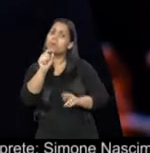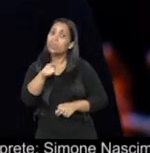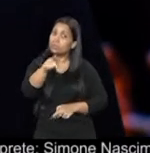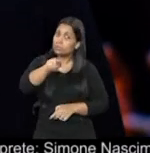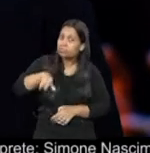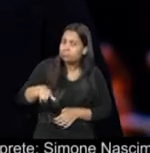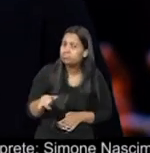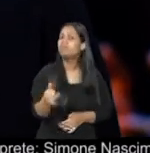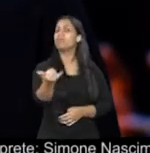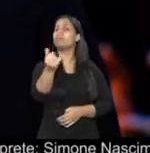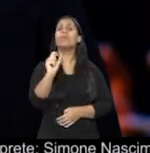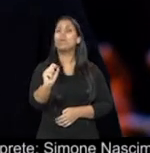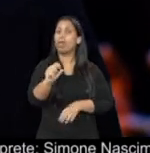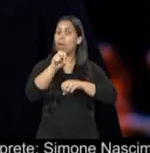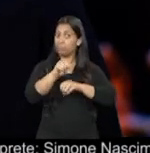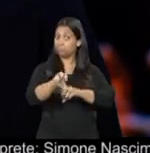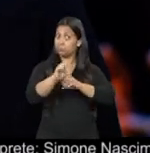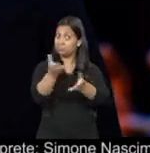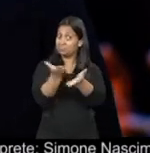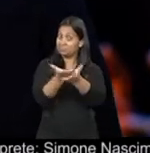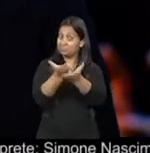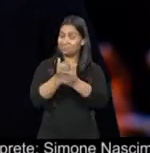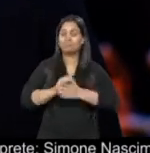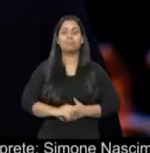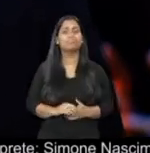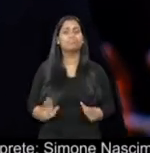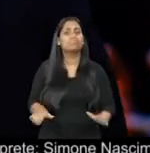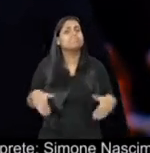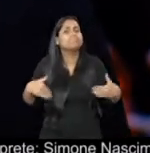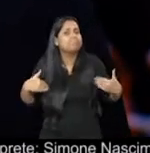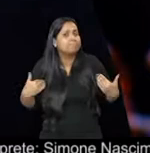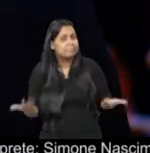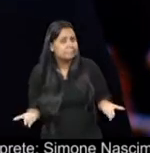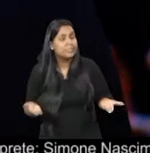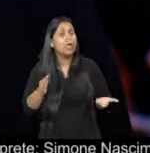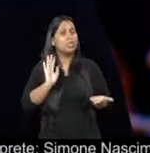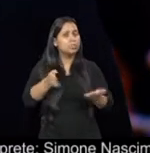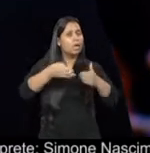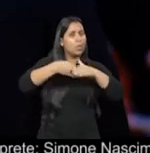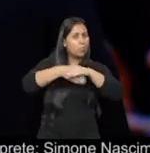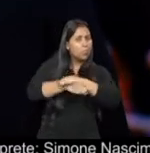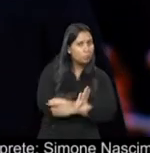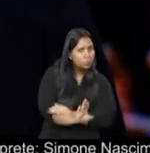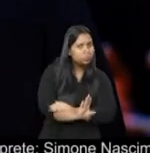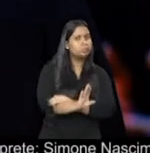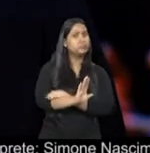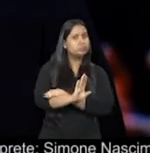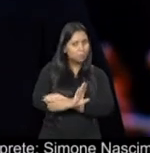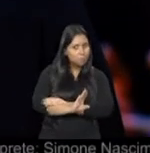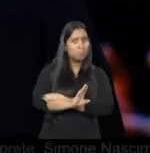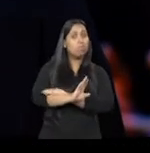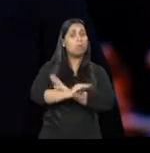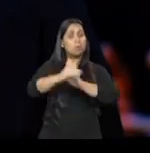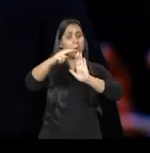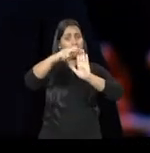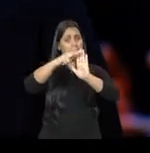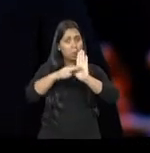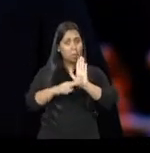estejam aproveitando as nossas aulas. E aí, já se acostumaram com essa nova